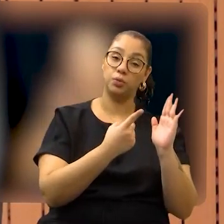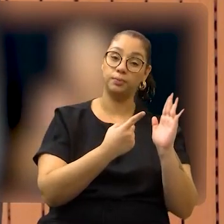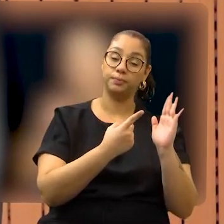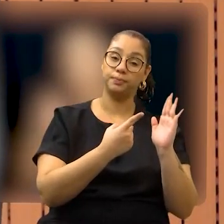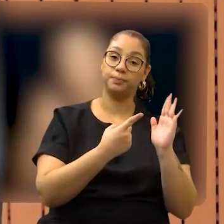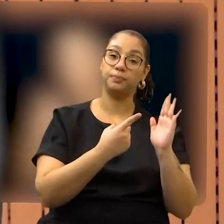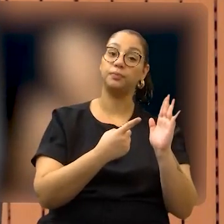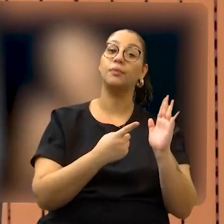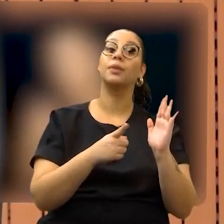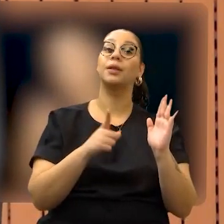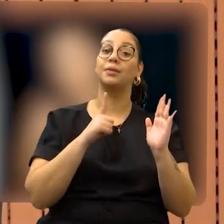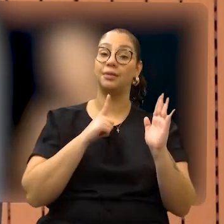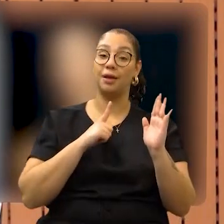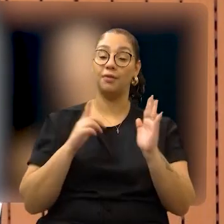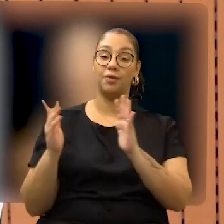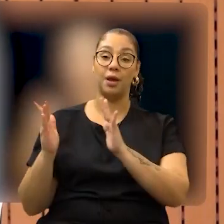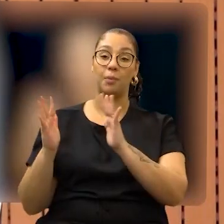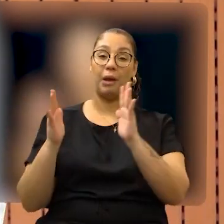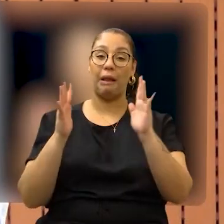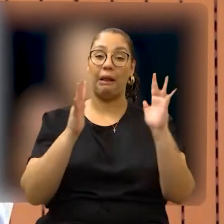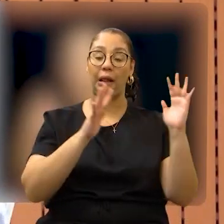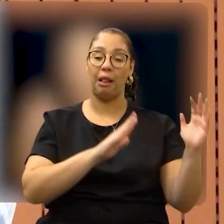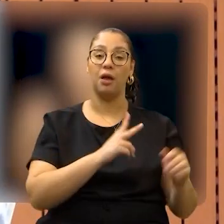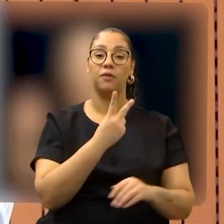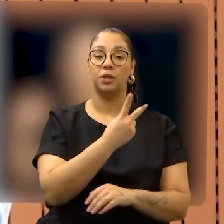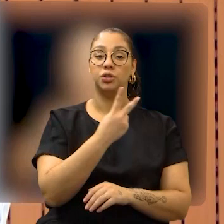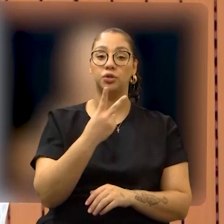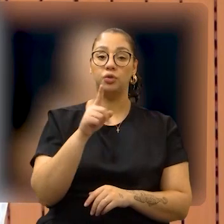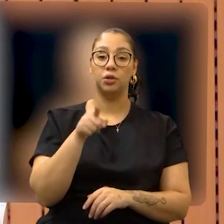2021, nós registramos aí